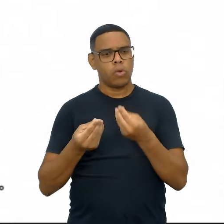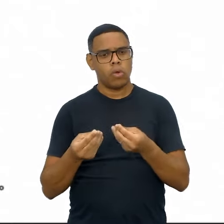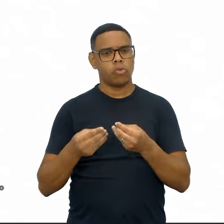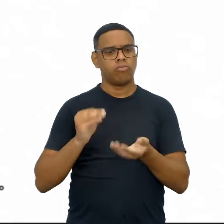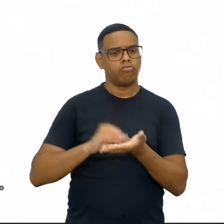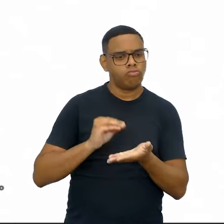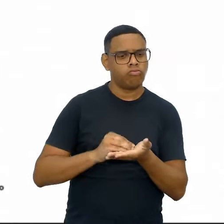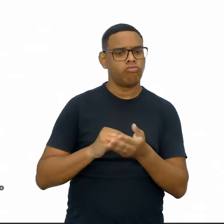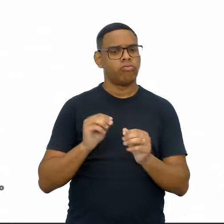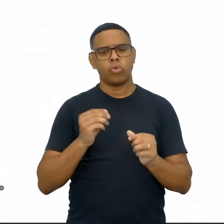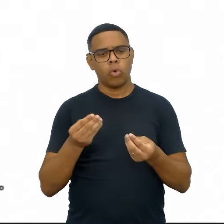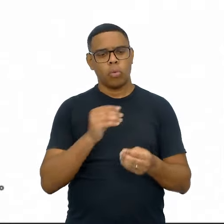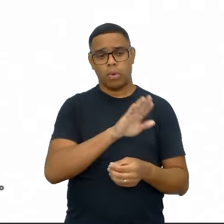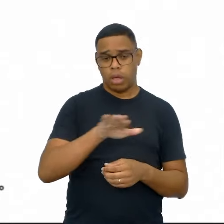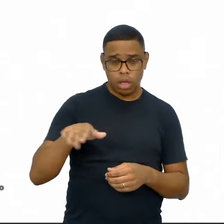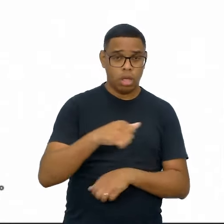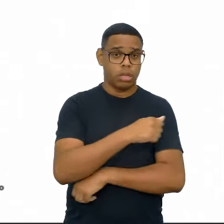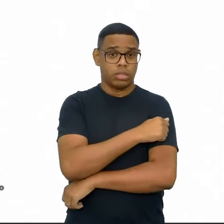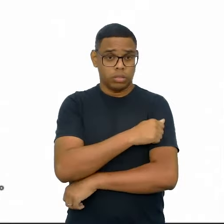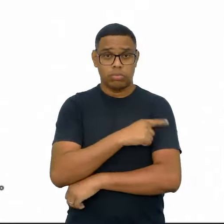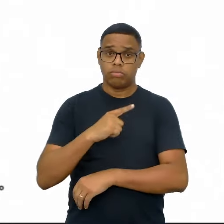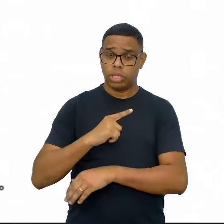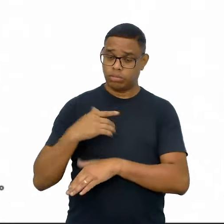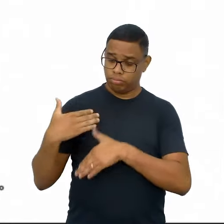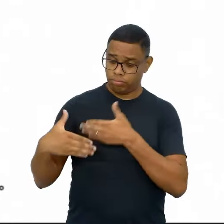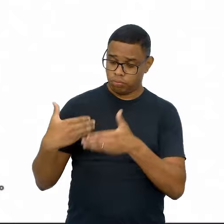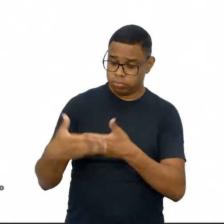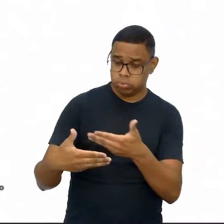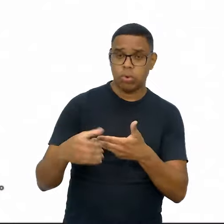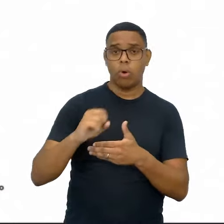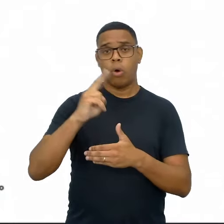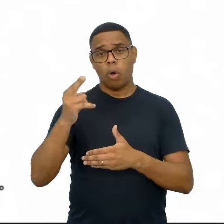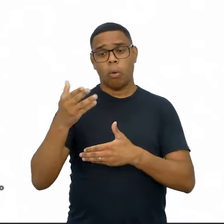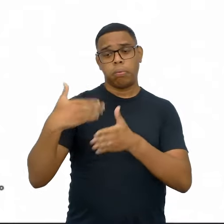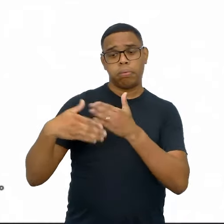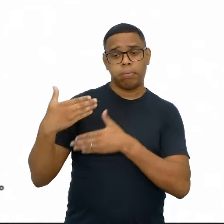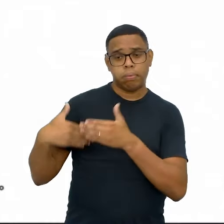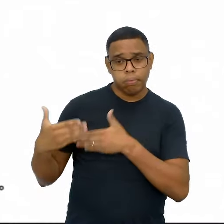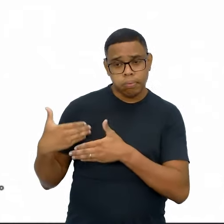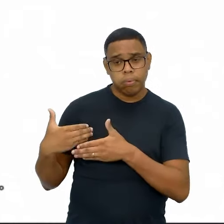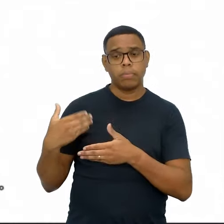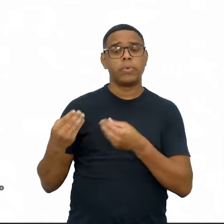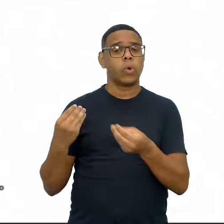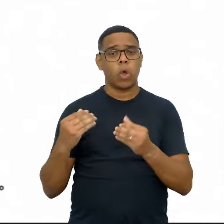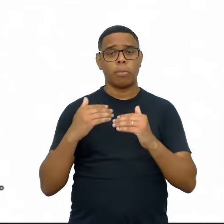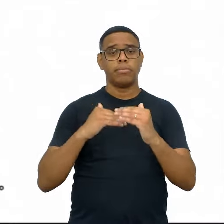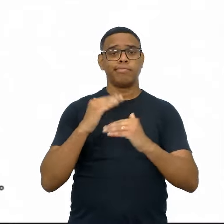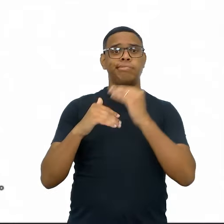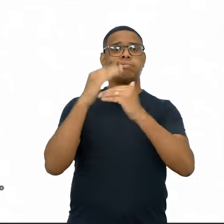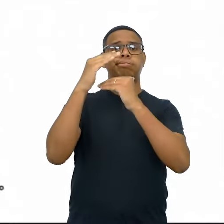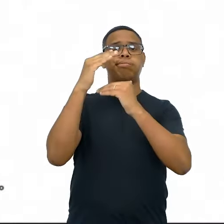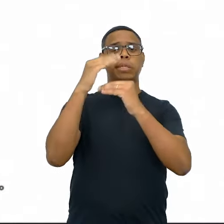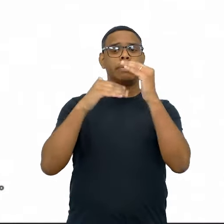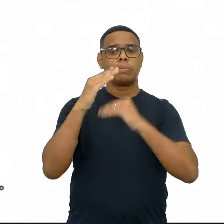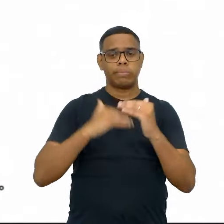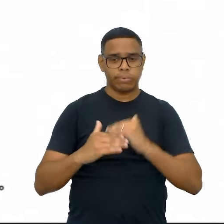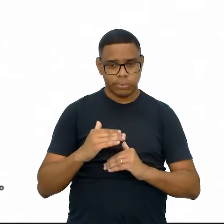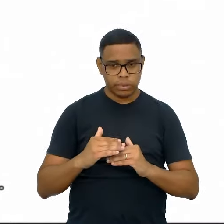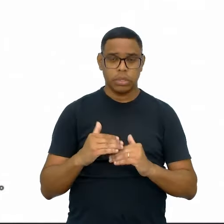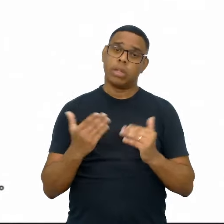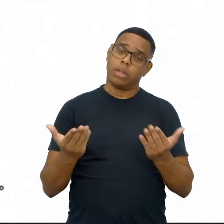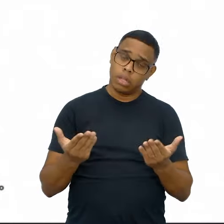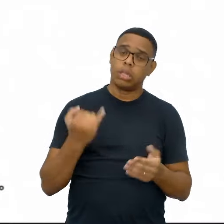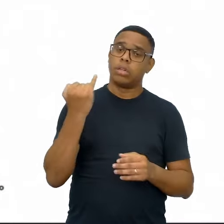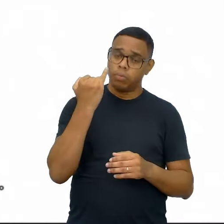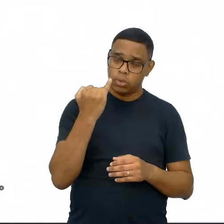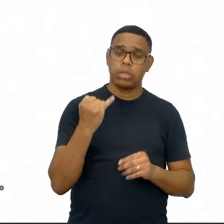e analisar o quanto os estudantes caminharam, né, quais foram as habilidades que precisam ser revisitadas, e para isso é importante,